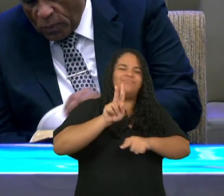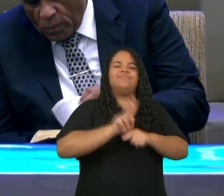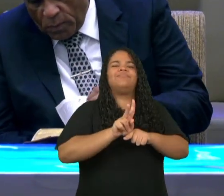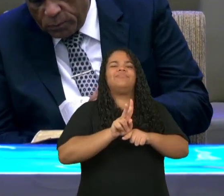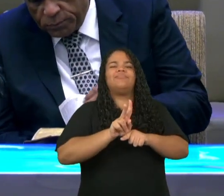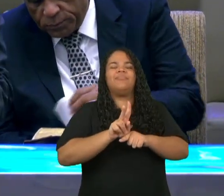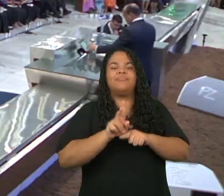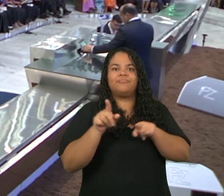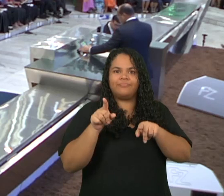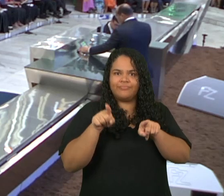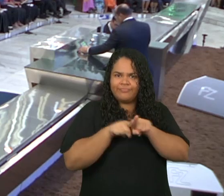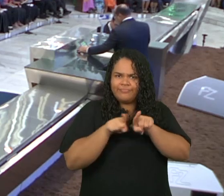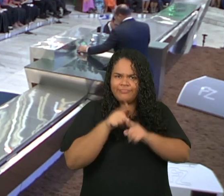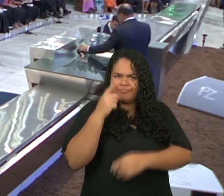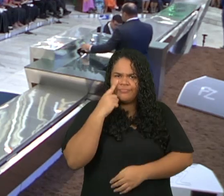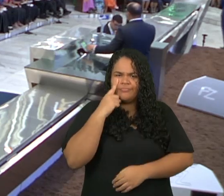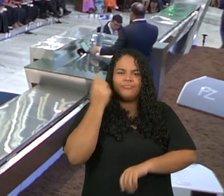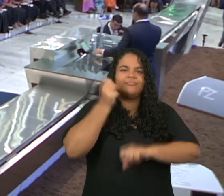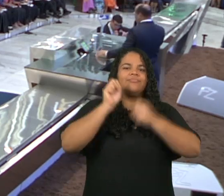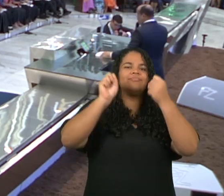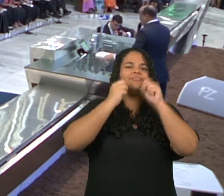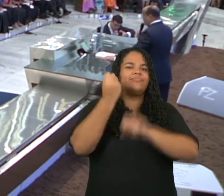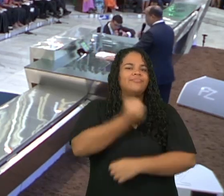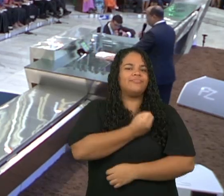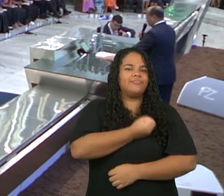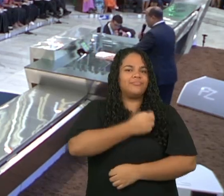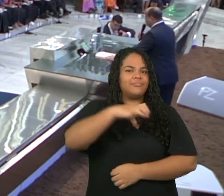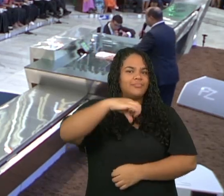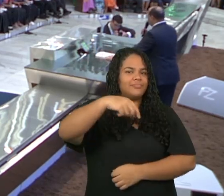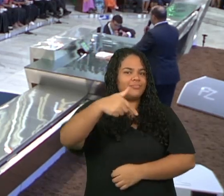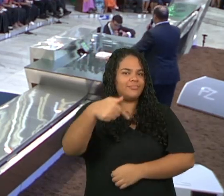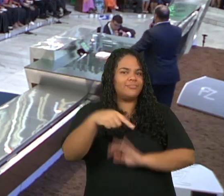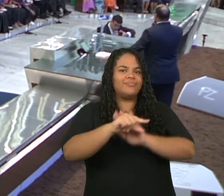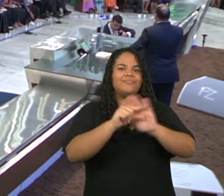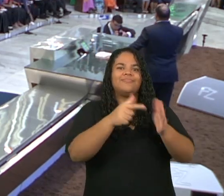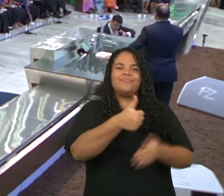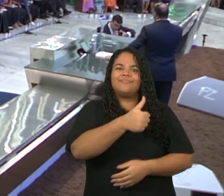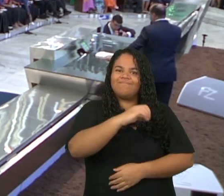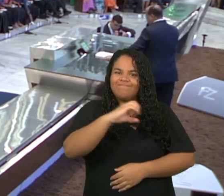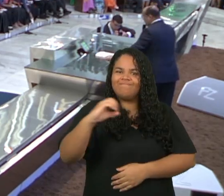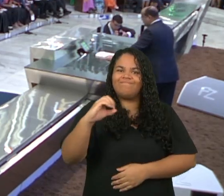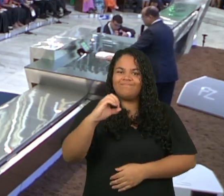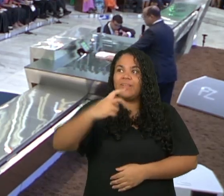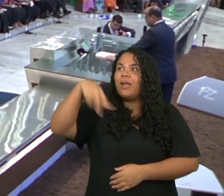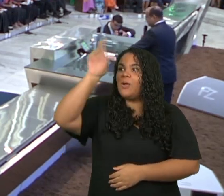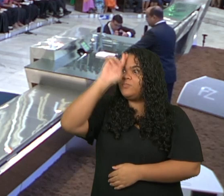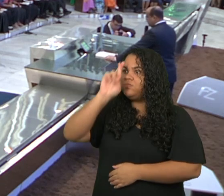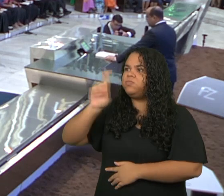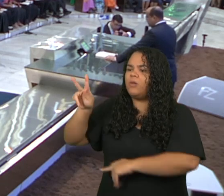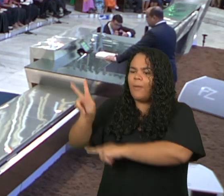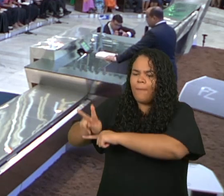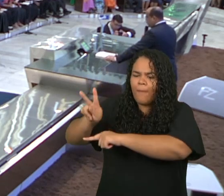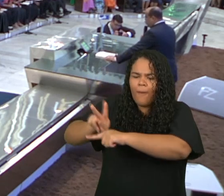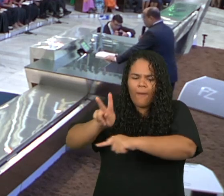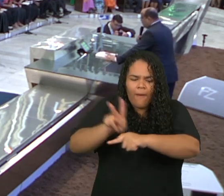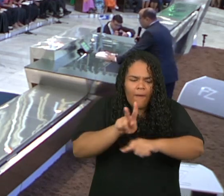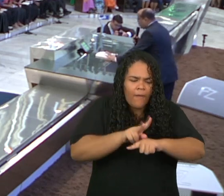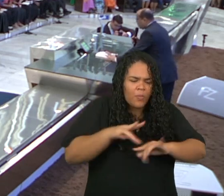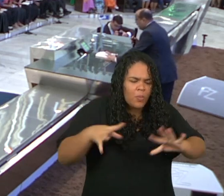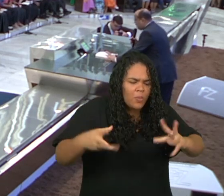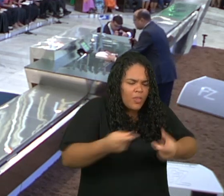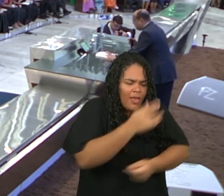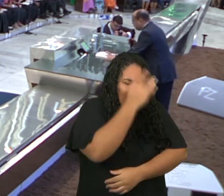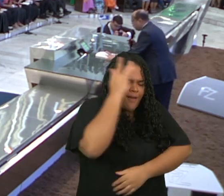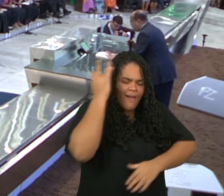versículo 10. O Senhor protege os simples. Quando